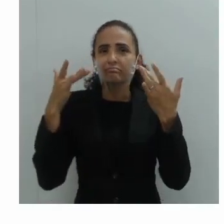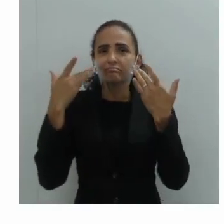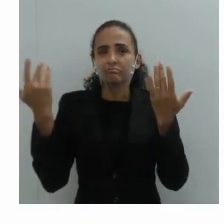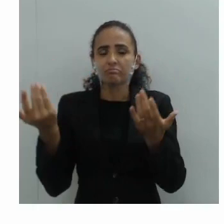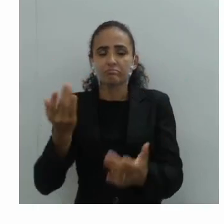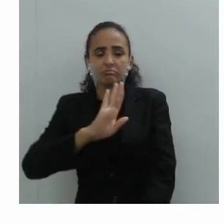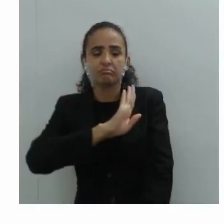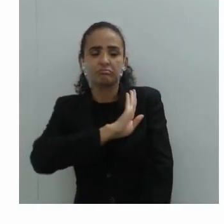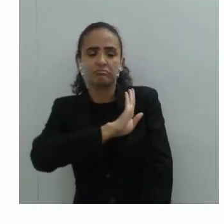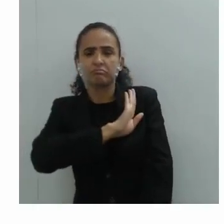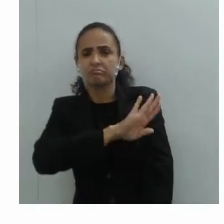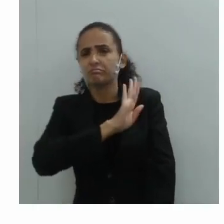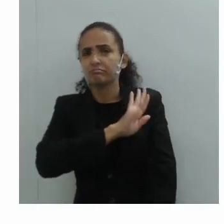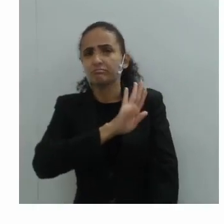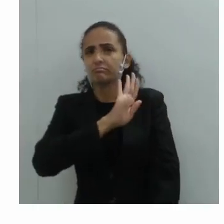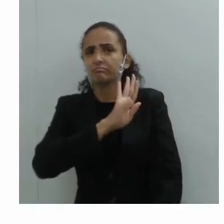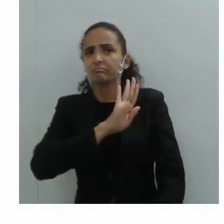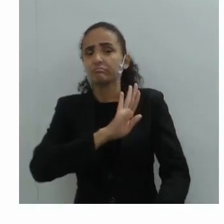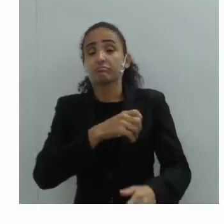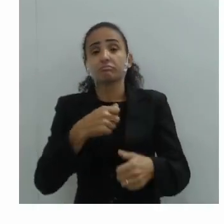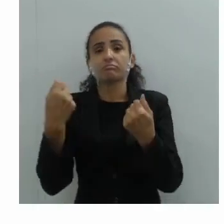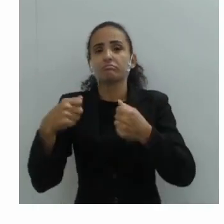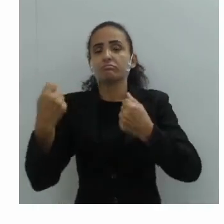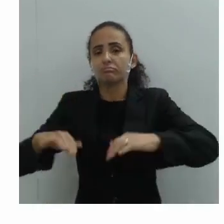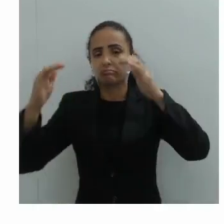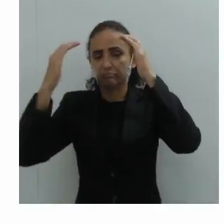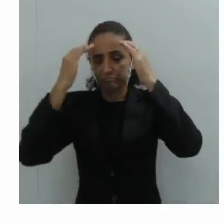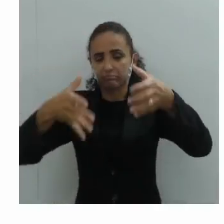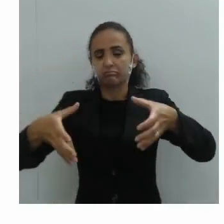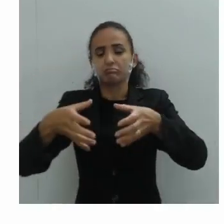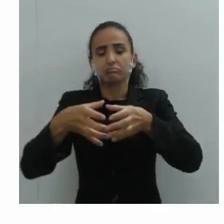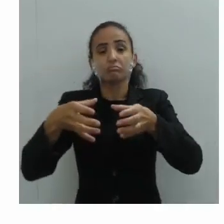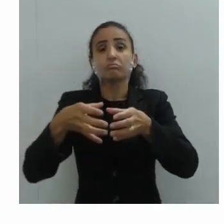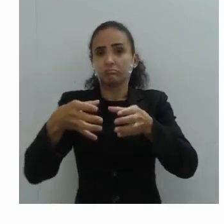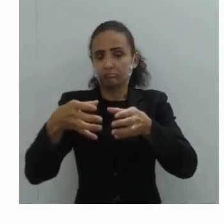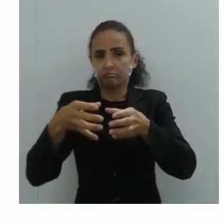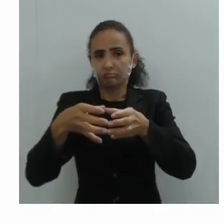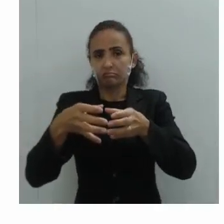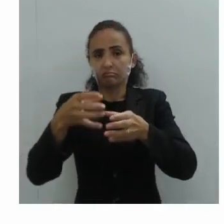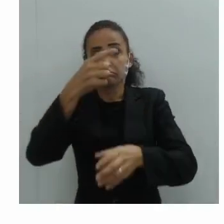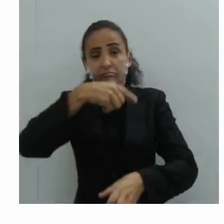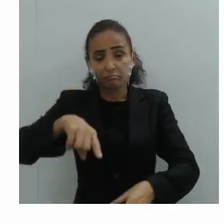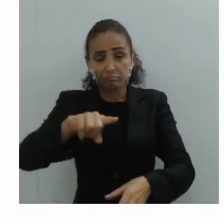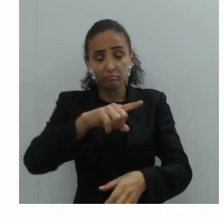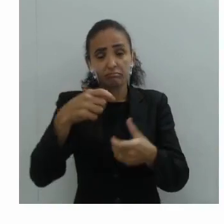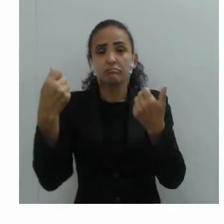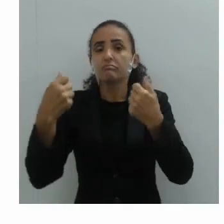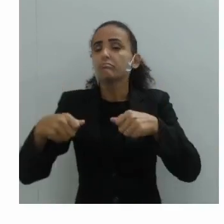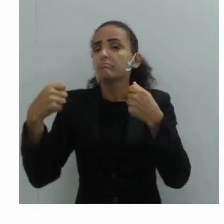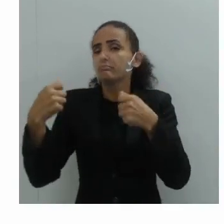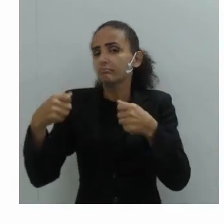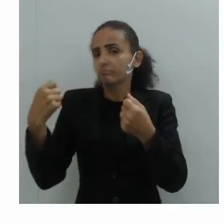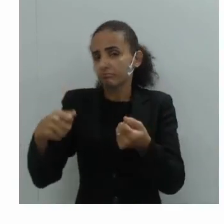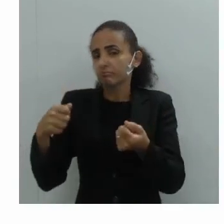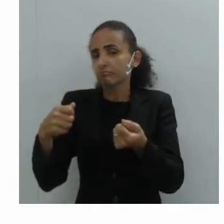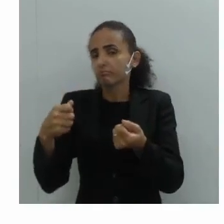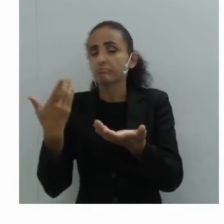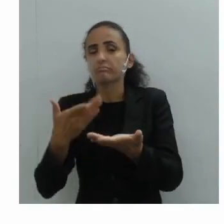o preconceito étnico. Pronto, uma ideia importante. Você pode trabalhar em sua sala de aula